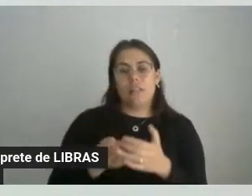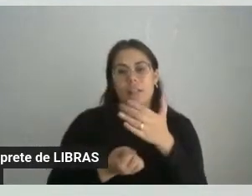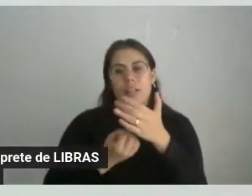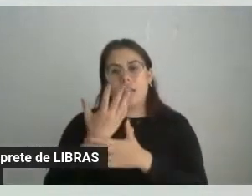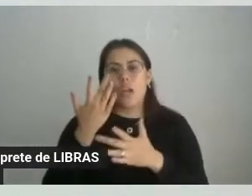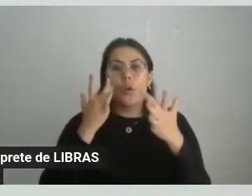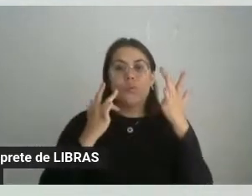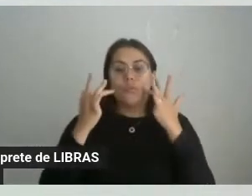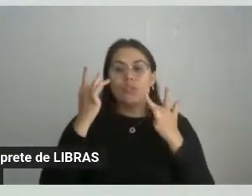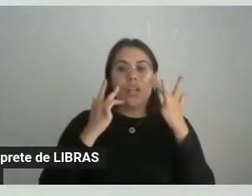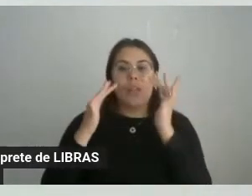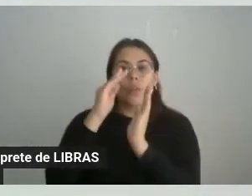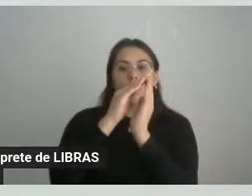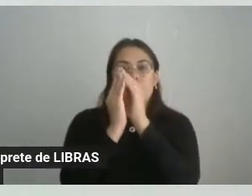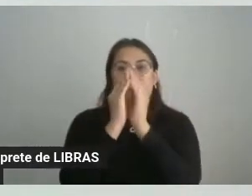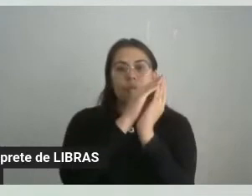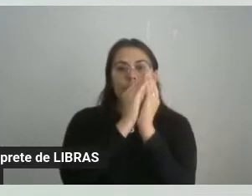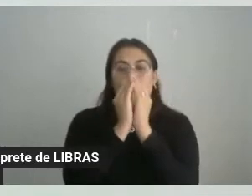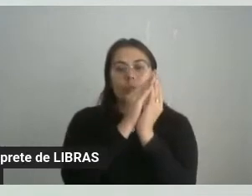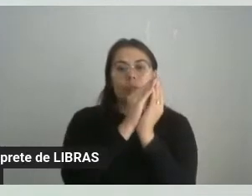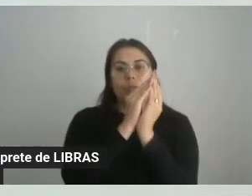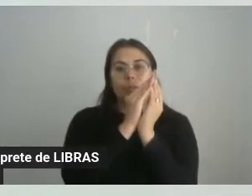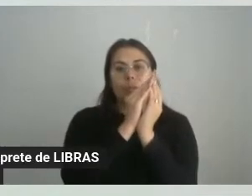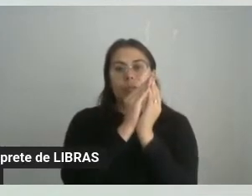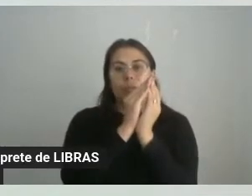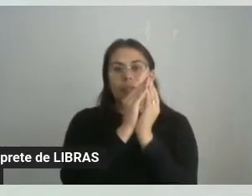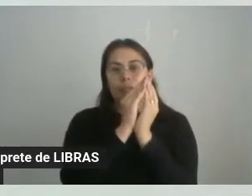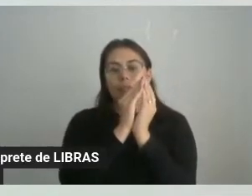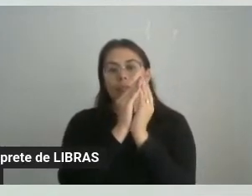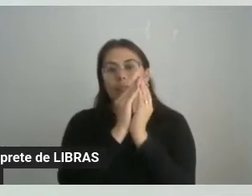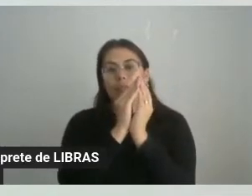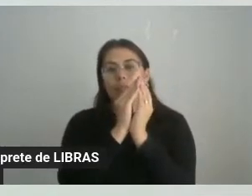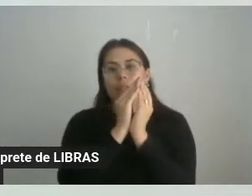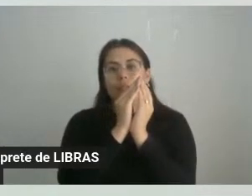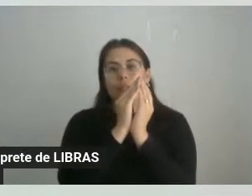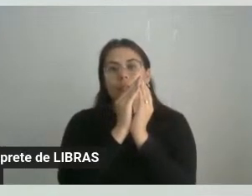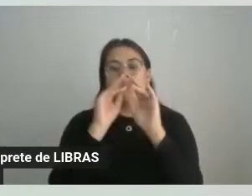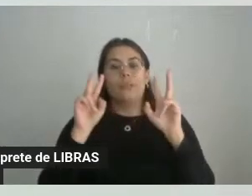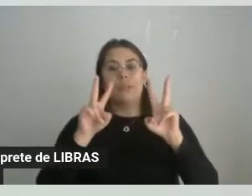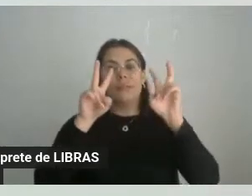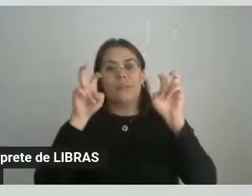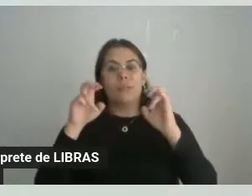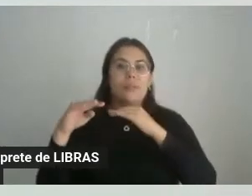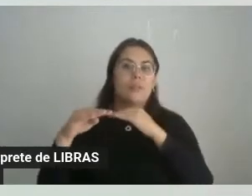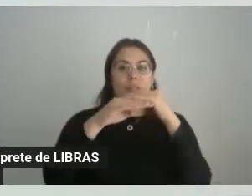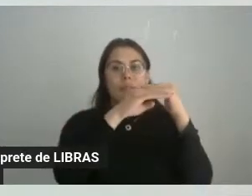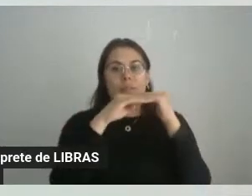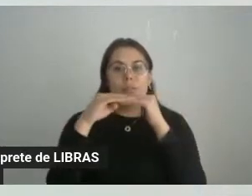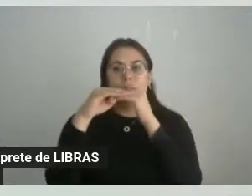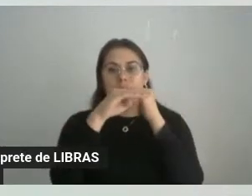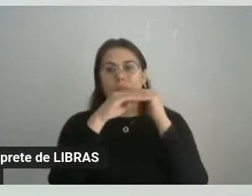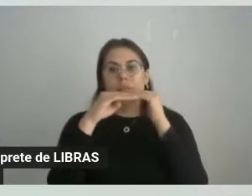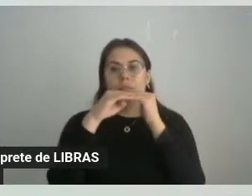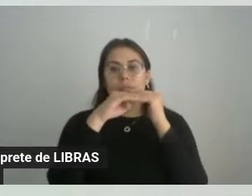nós tratemos, fazemos um circuito, né? Sobre a questão da igualdade, e para que a